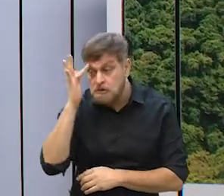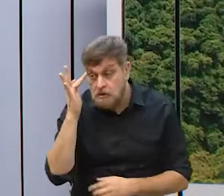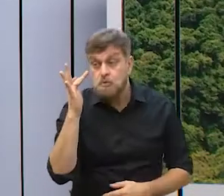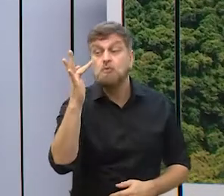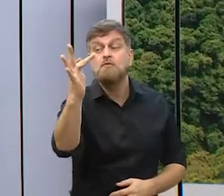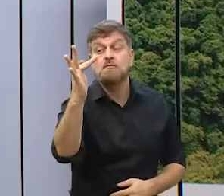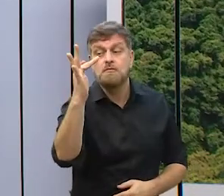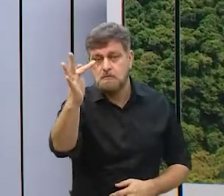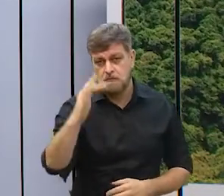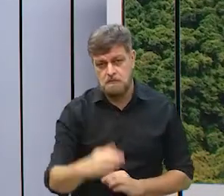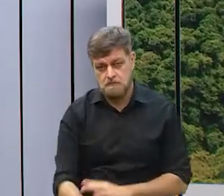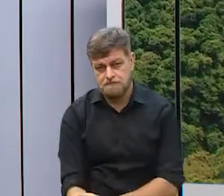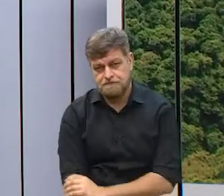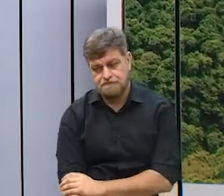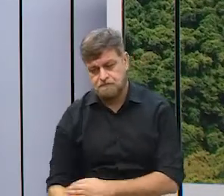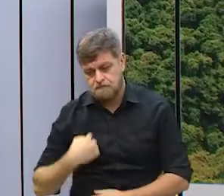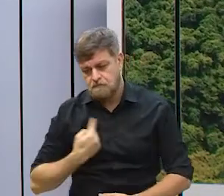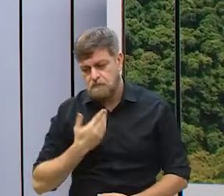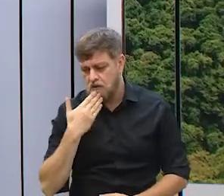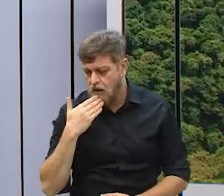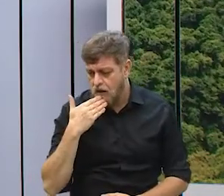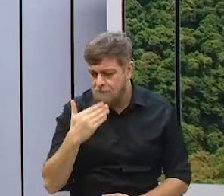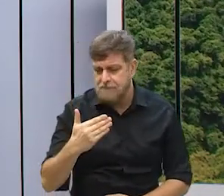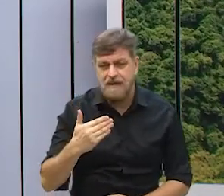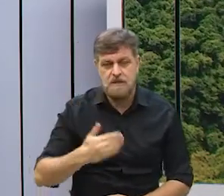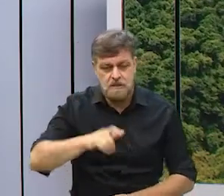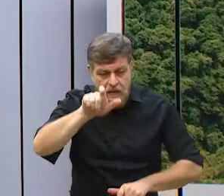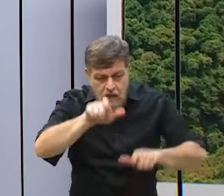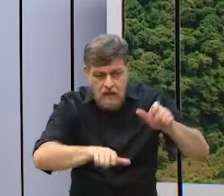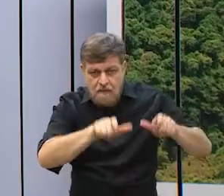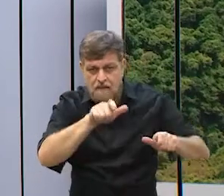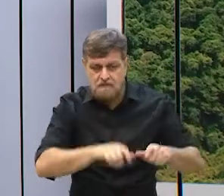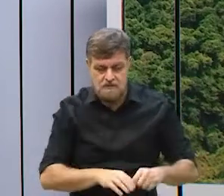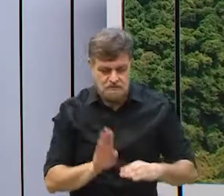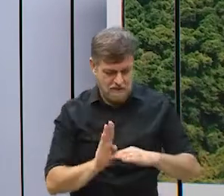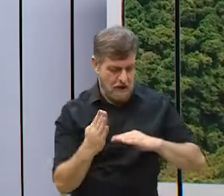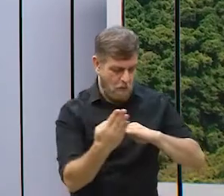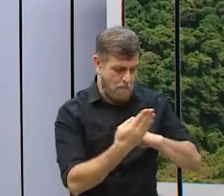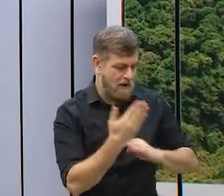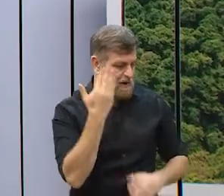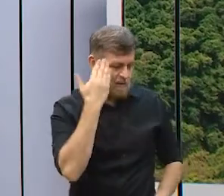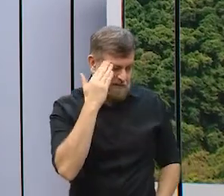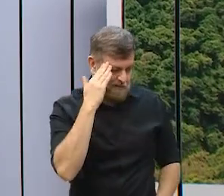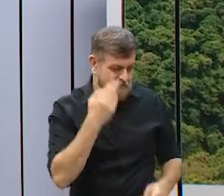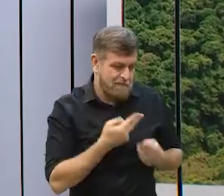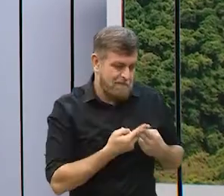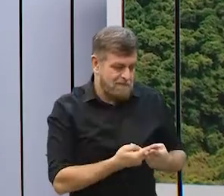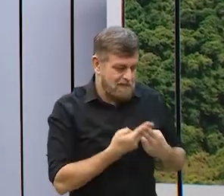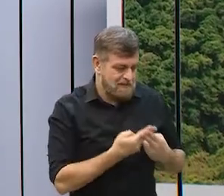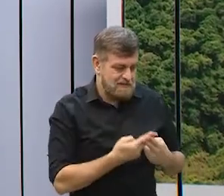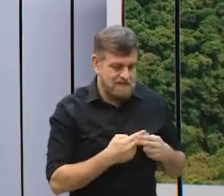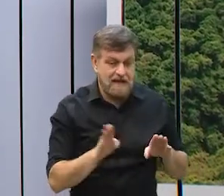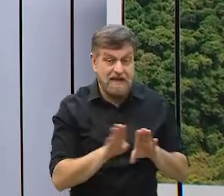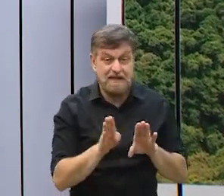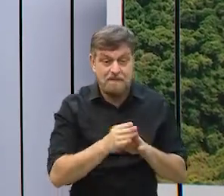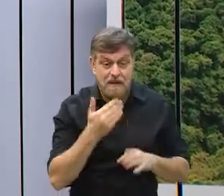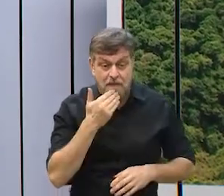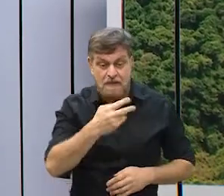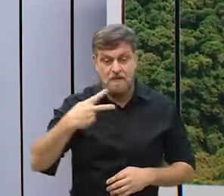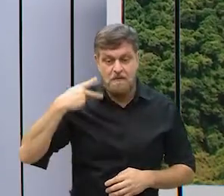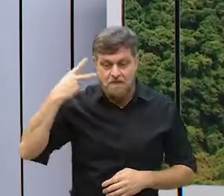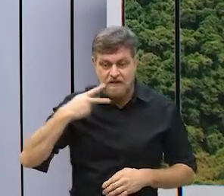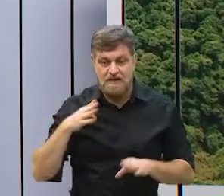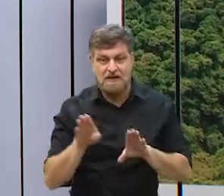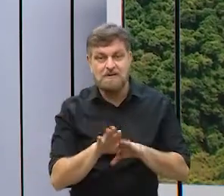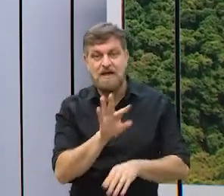Claro. Então, a gente pede a compreensão dos demais regiões da cidade, dos outros vereadores e do prefeito,